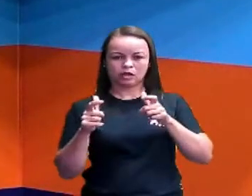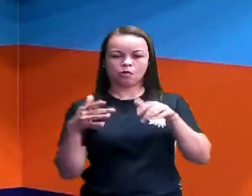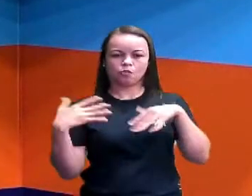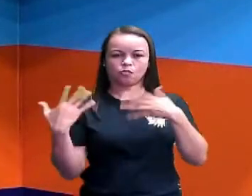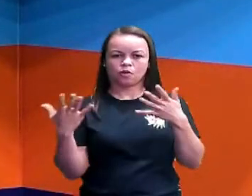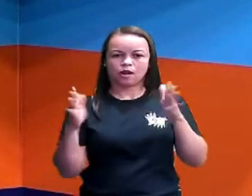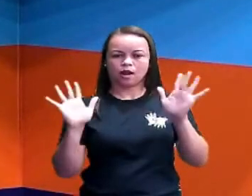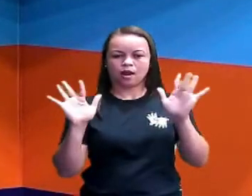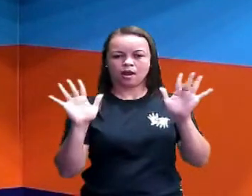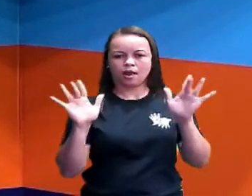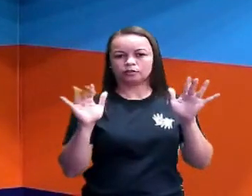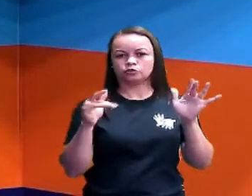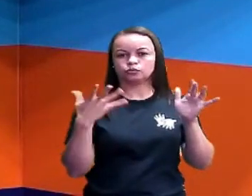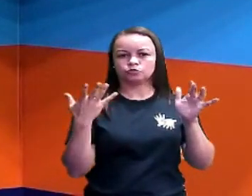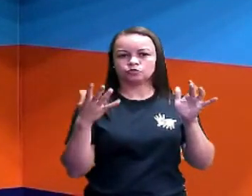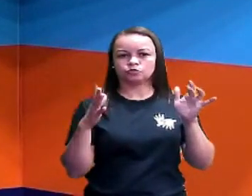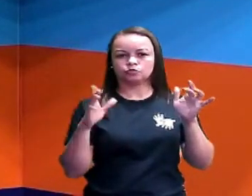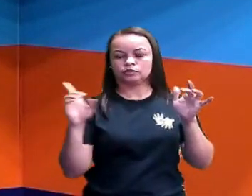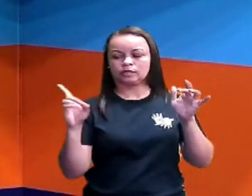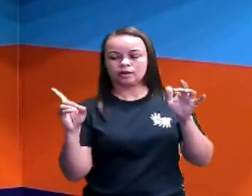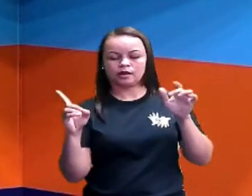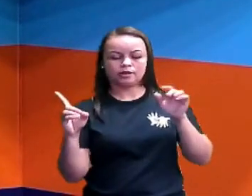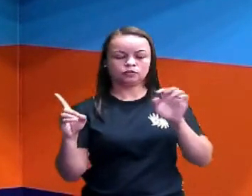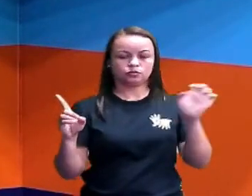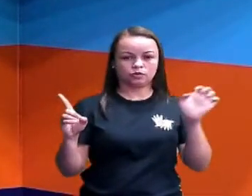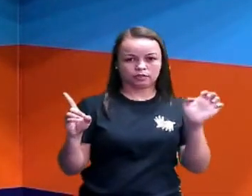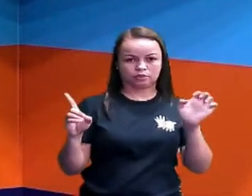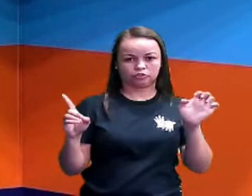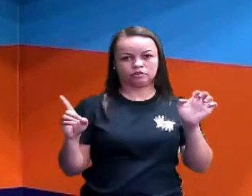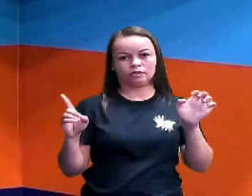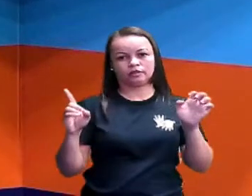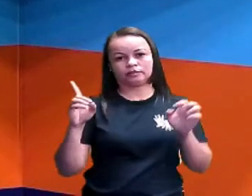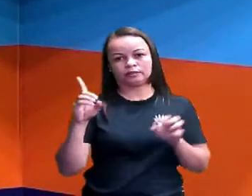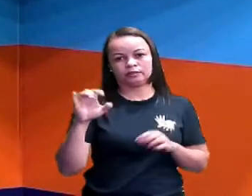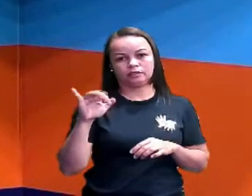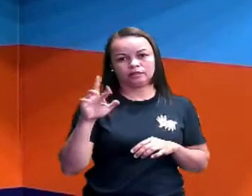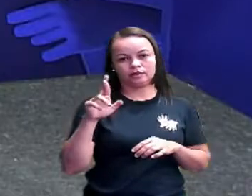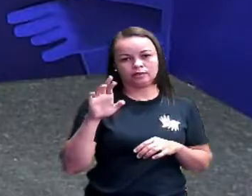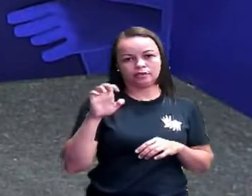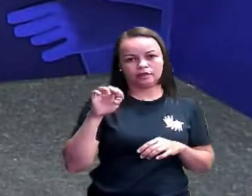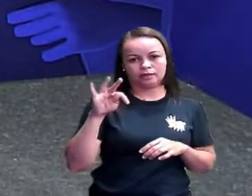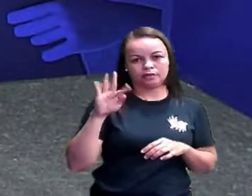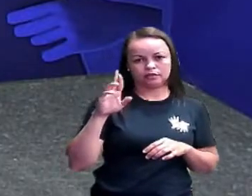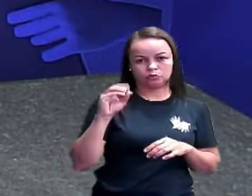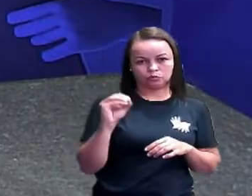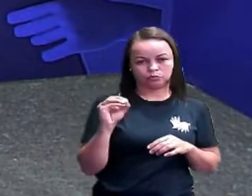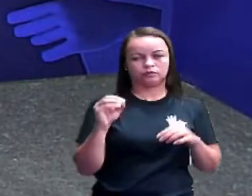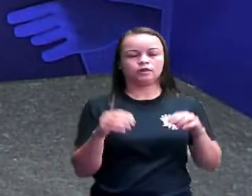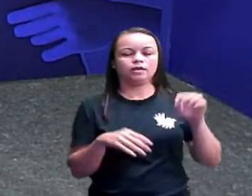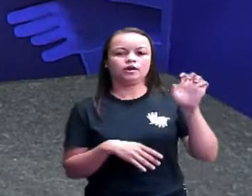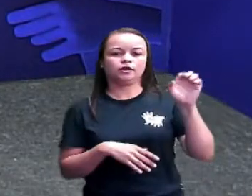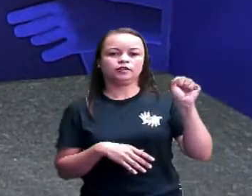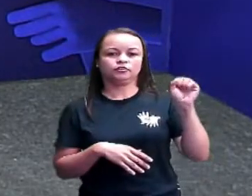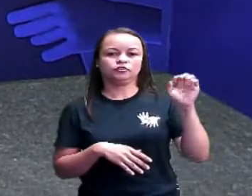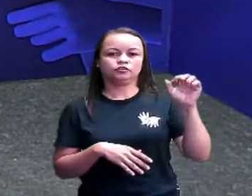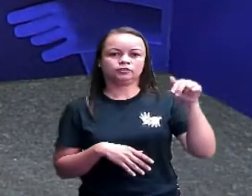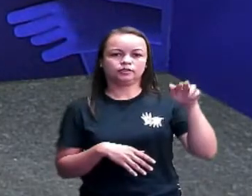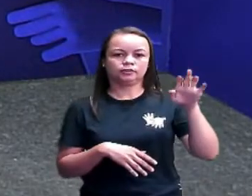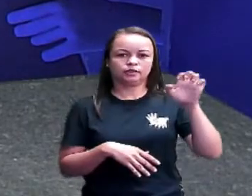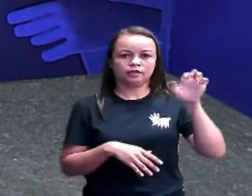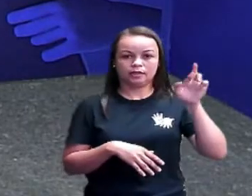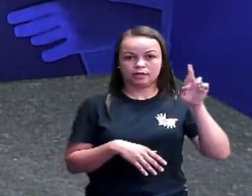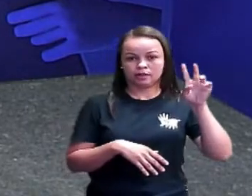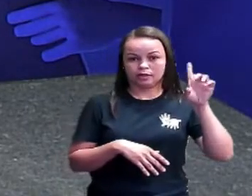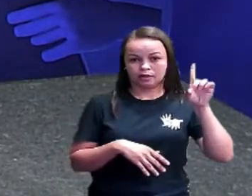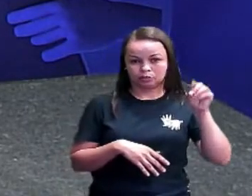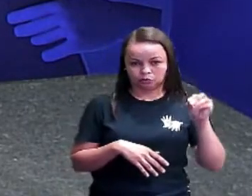esquerdo e lado direito, a gente precisa pensar que a maioria das pessoas,